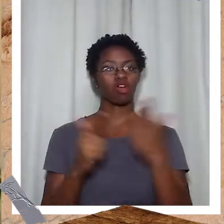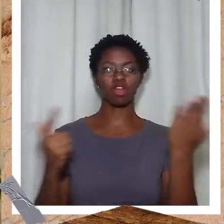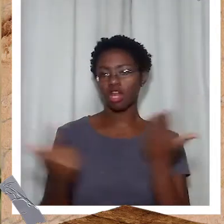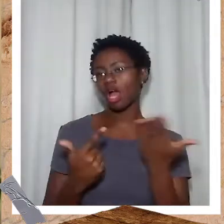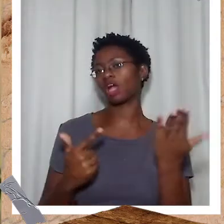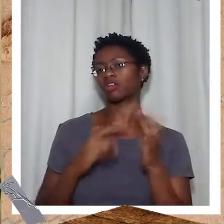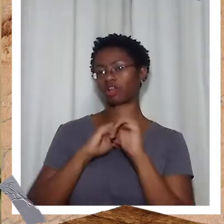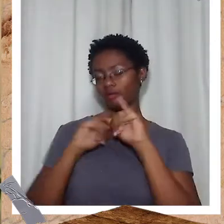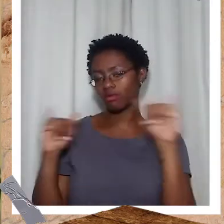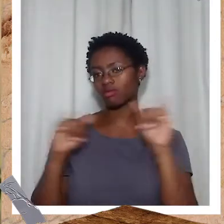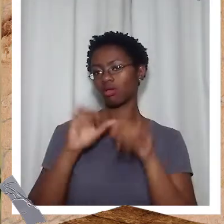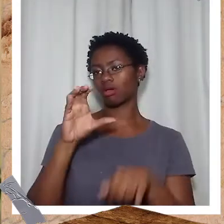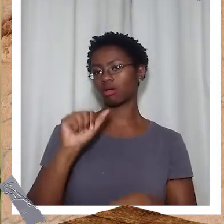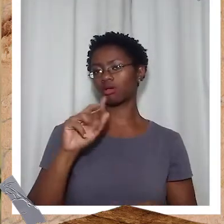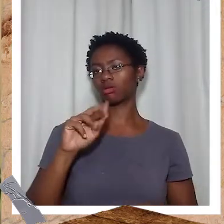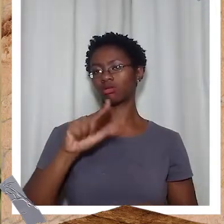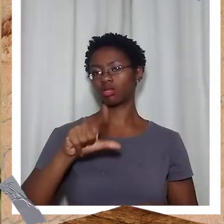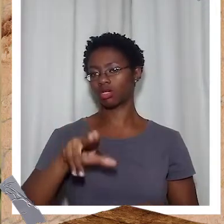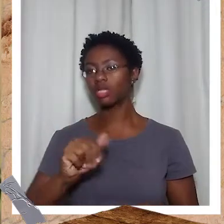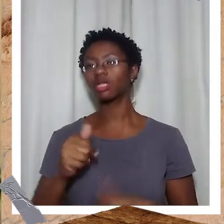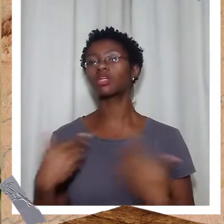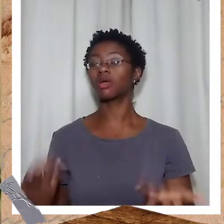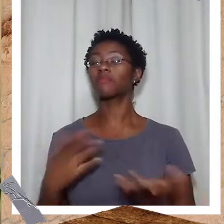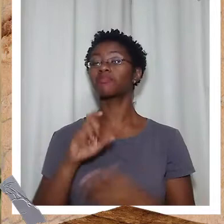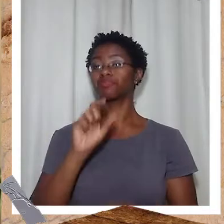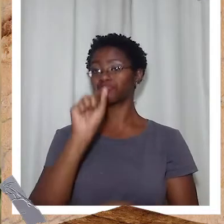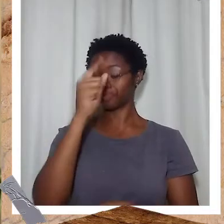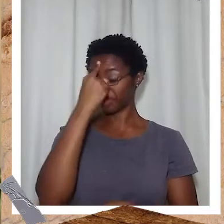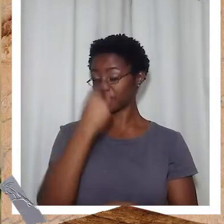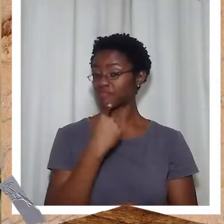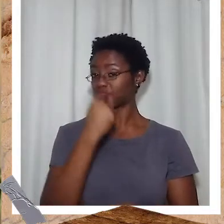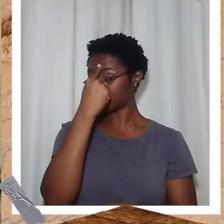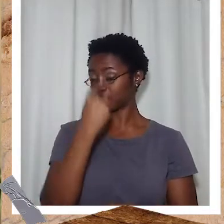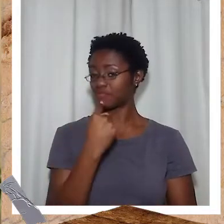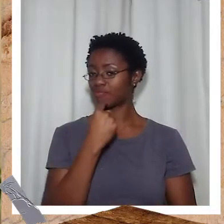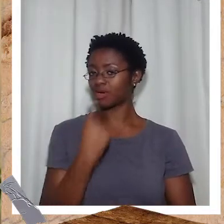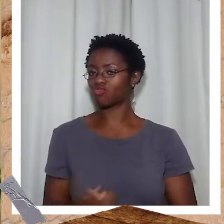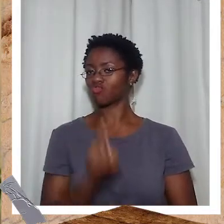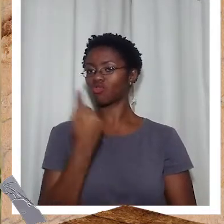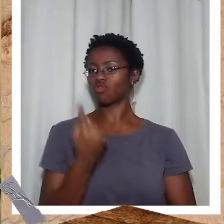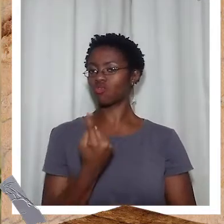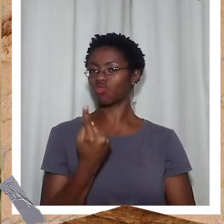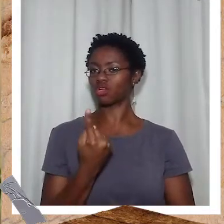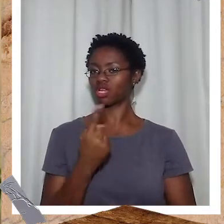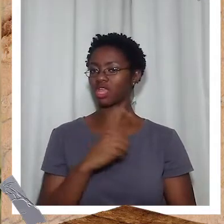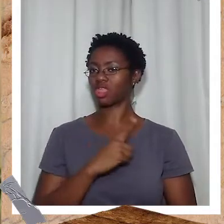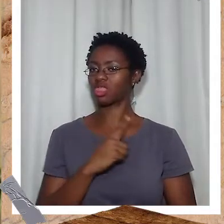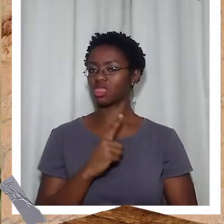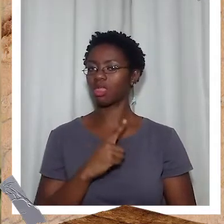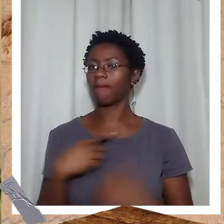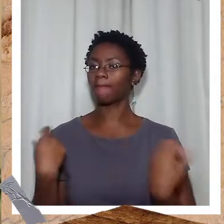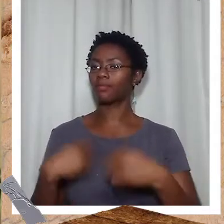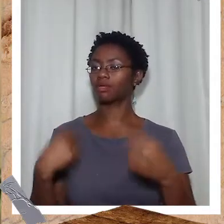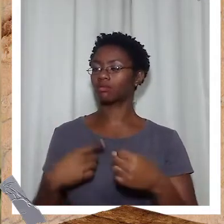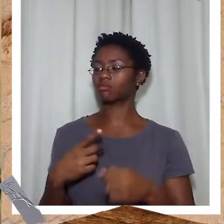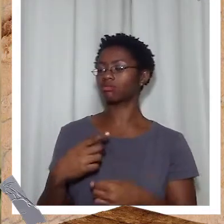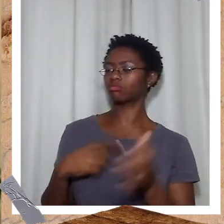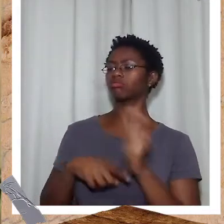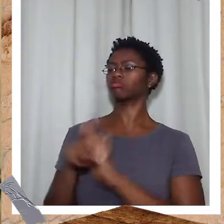sobre Carolina e outras fontes, é que essa imagem única de Carolina, essa imagem única precisa ser